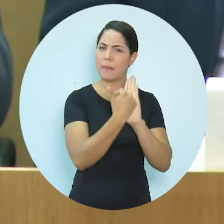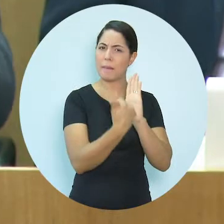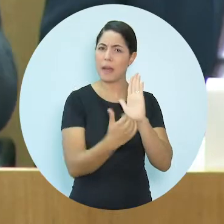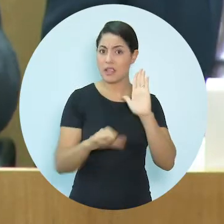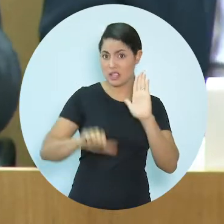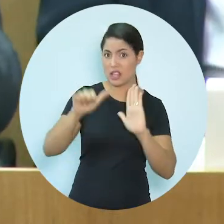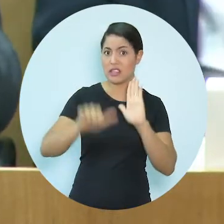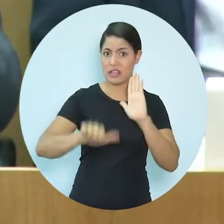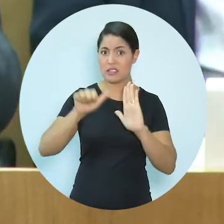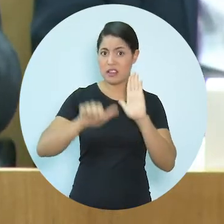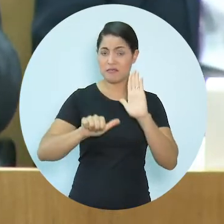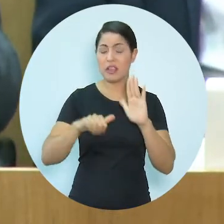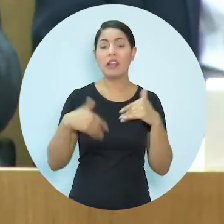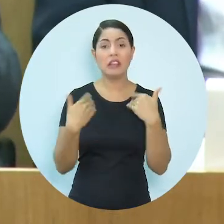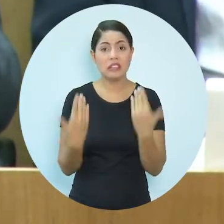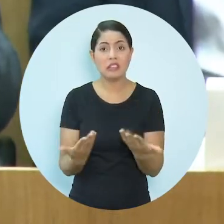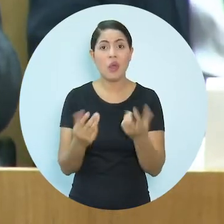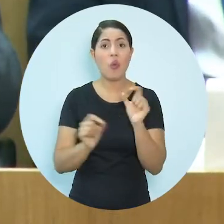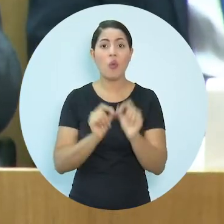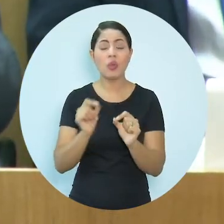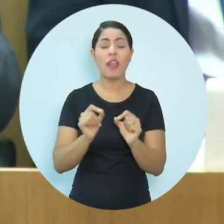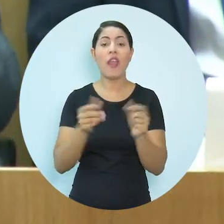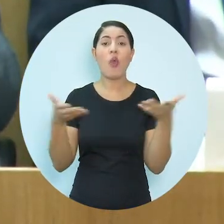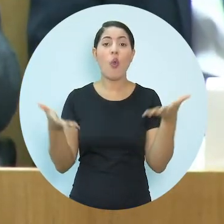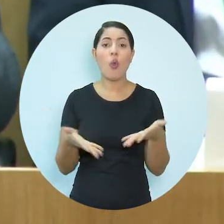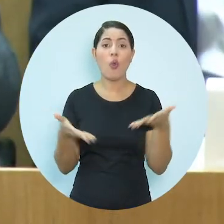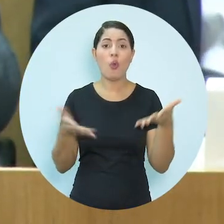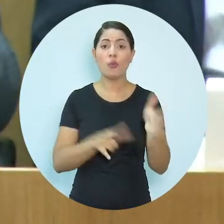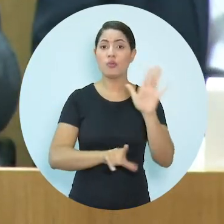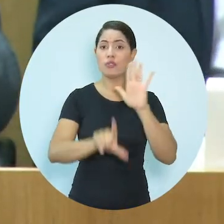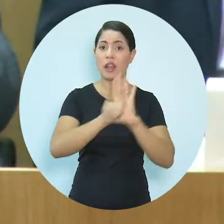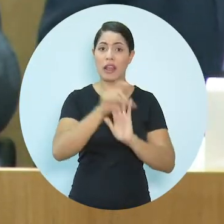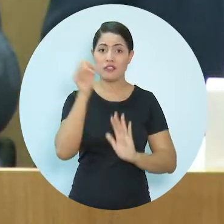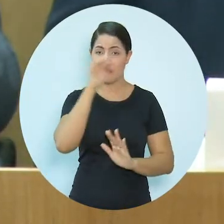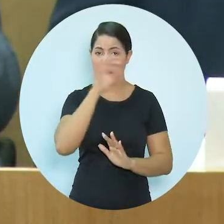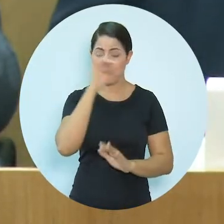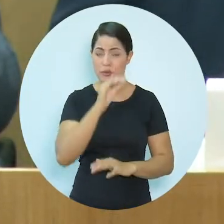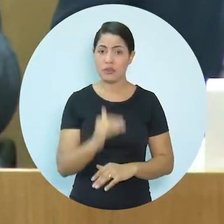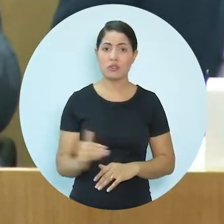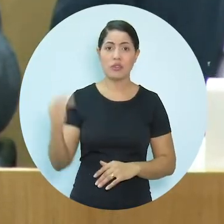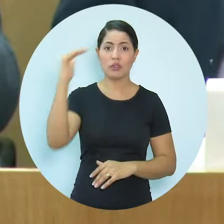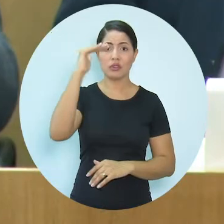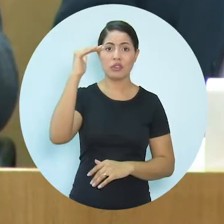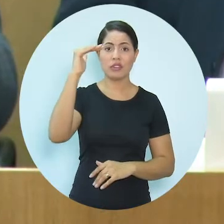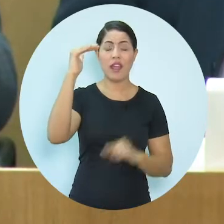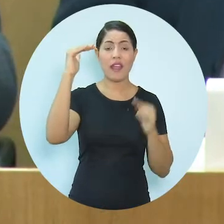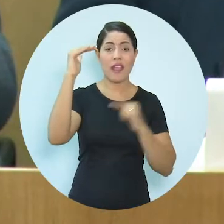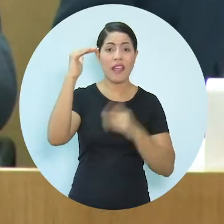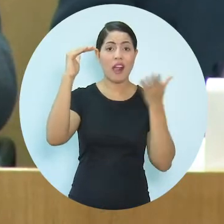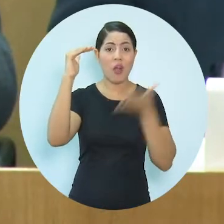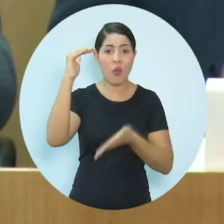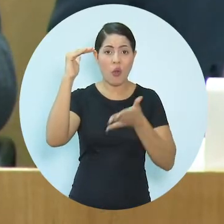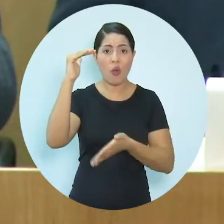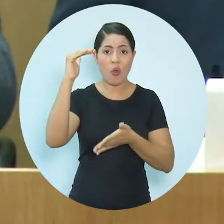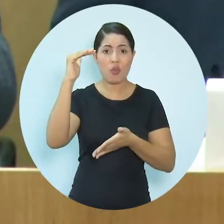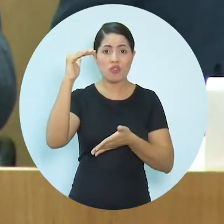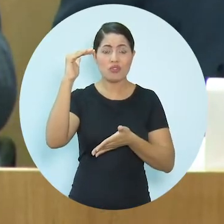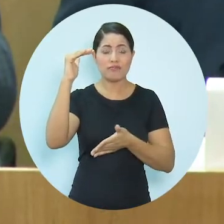com as hipóteses legais. Ou seja, a redação da nova lei de abuso de autoridade era